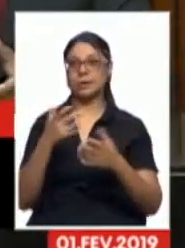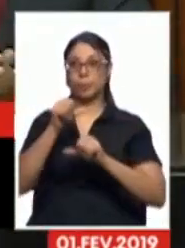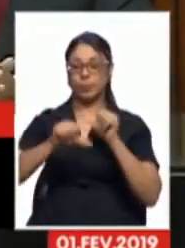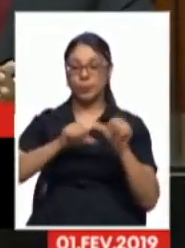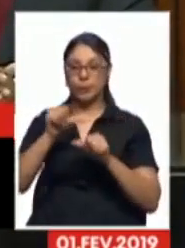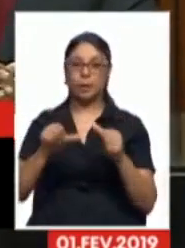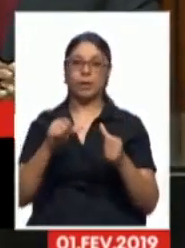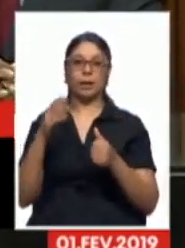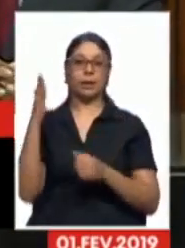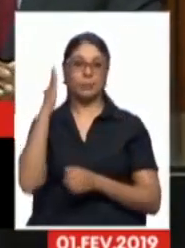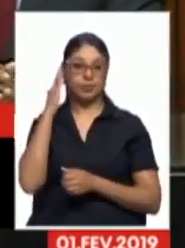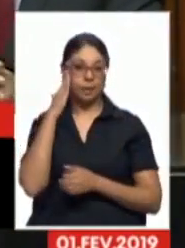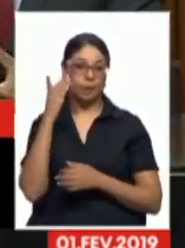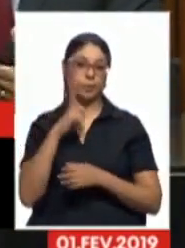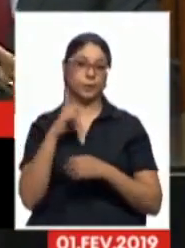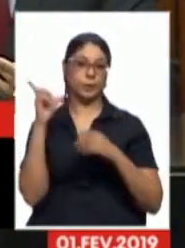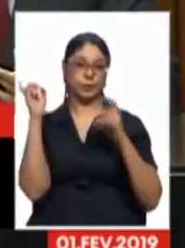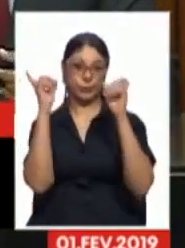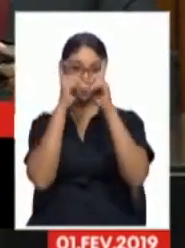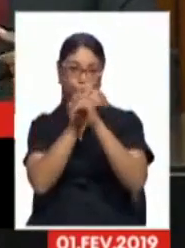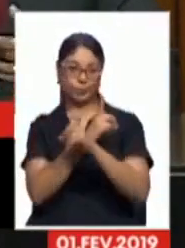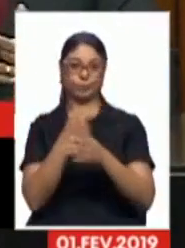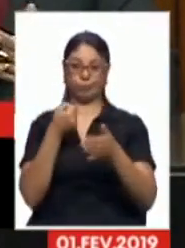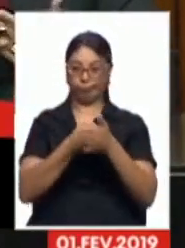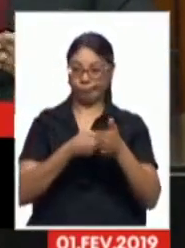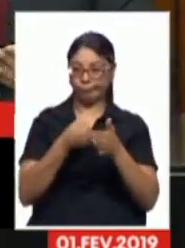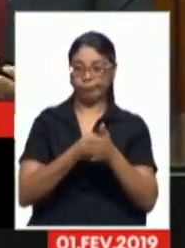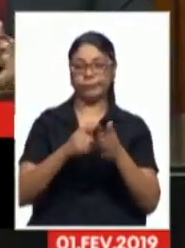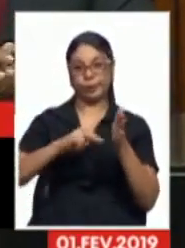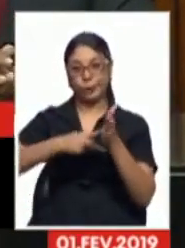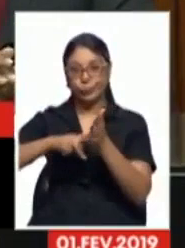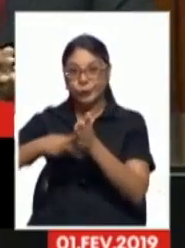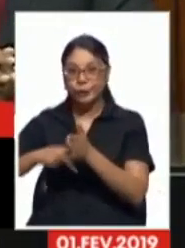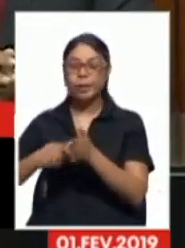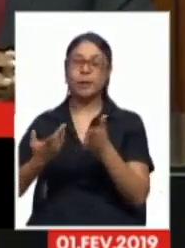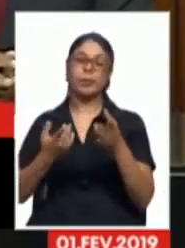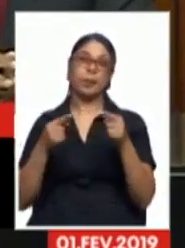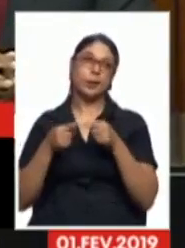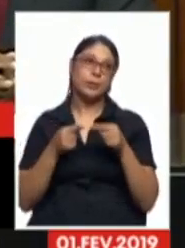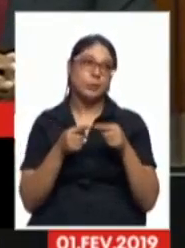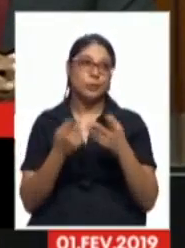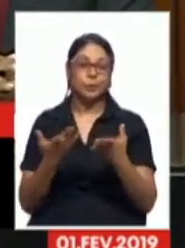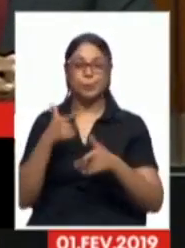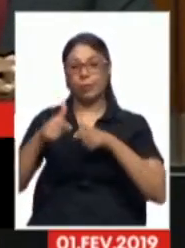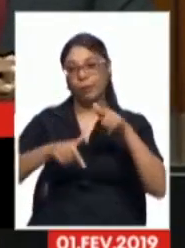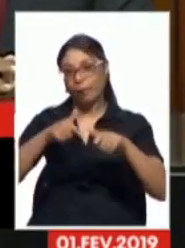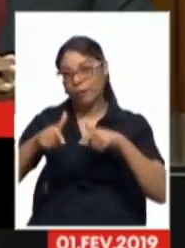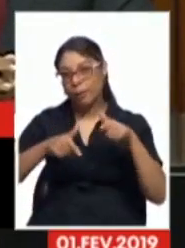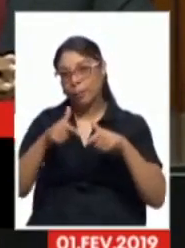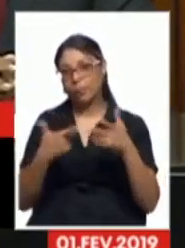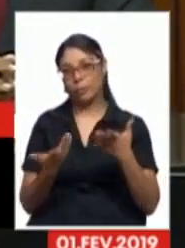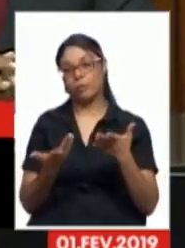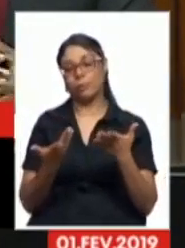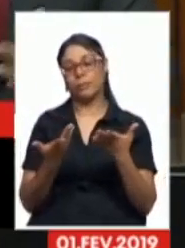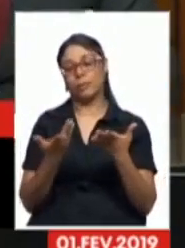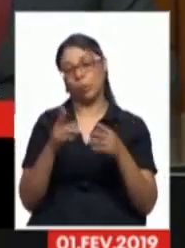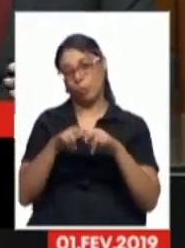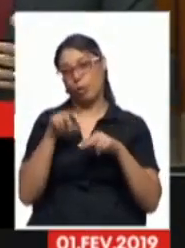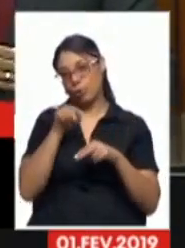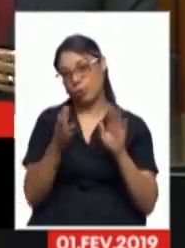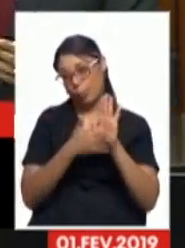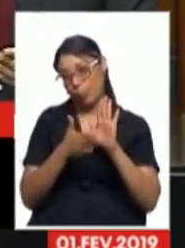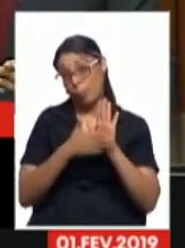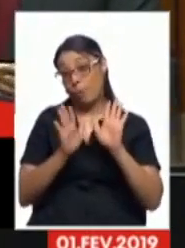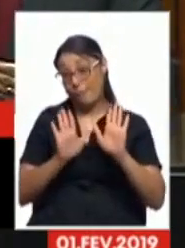que há resistências de muitos sindicatos, né, de setores dos trabalhadores em relação a essa proposta, mas é